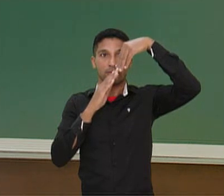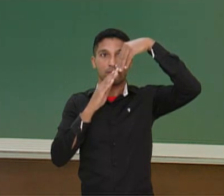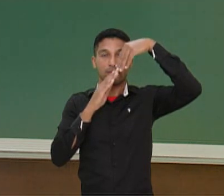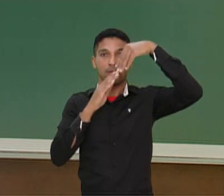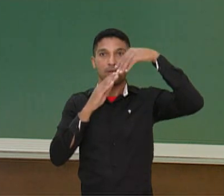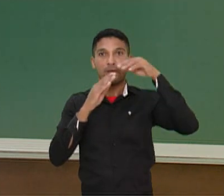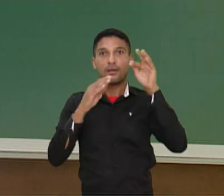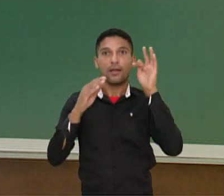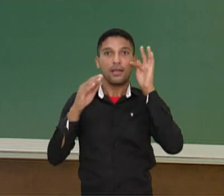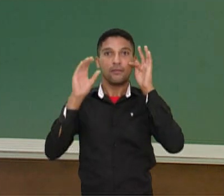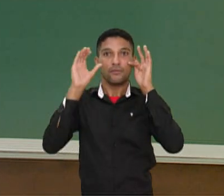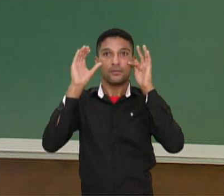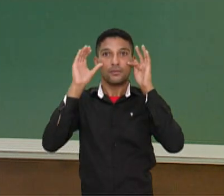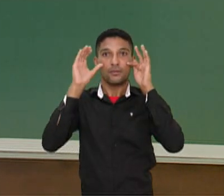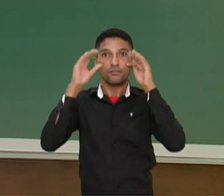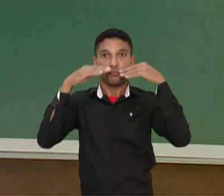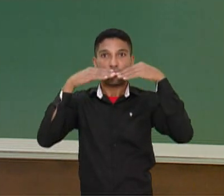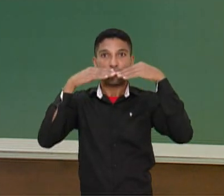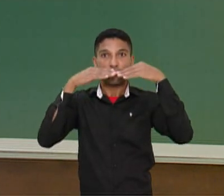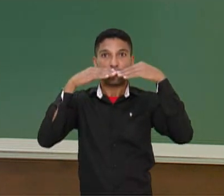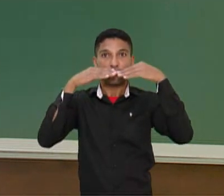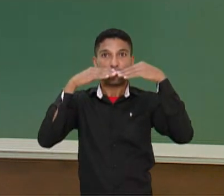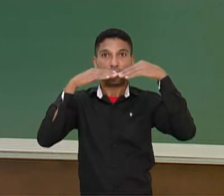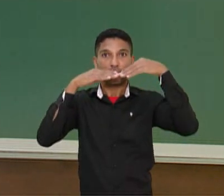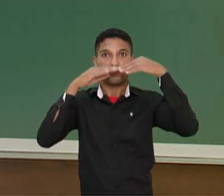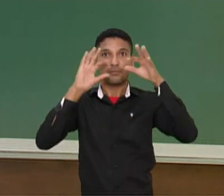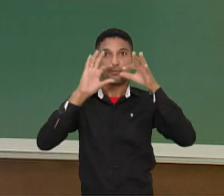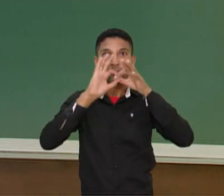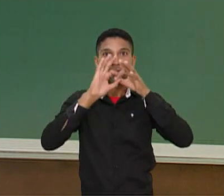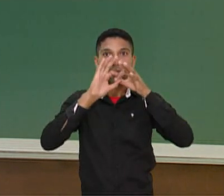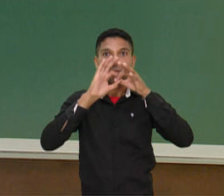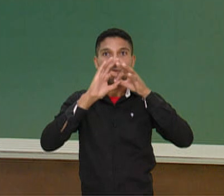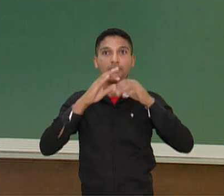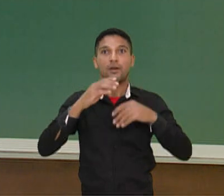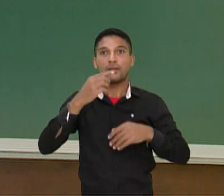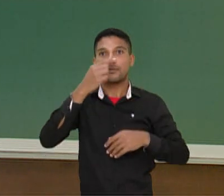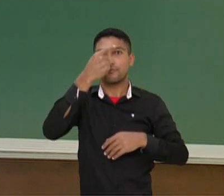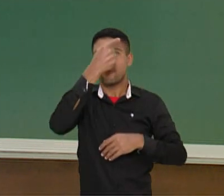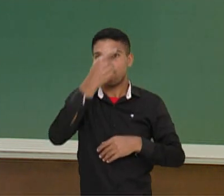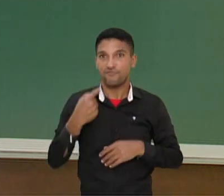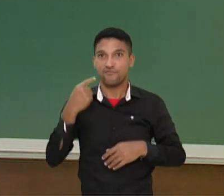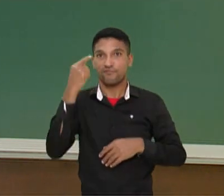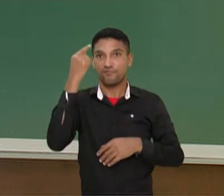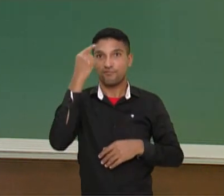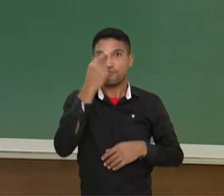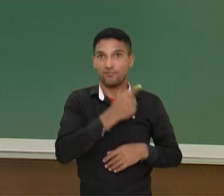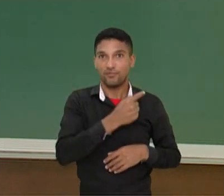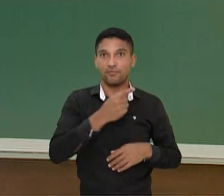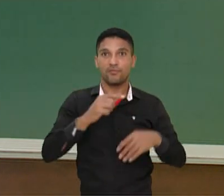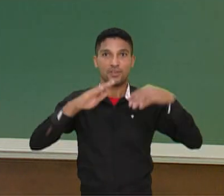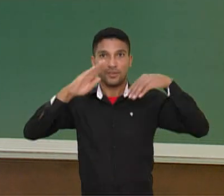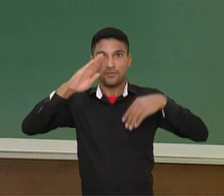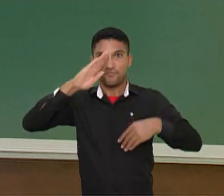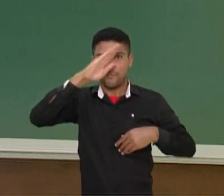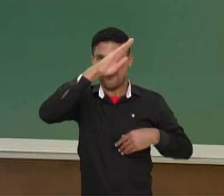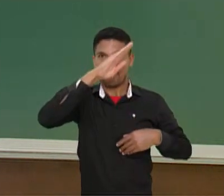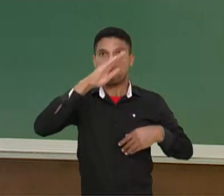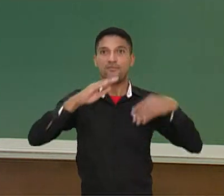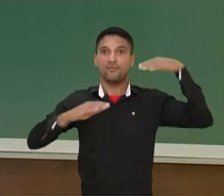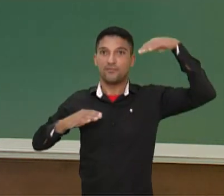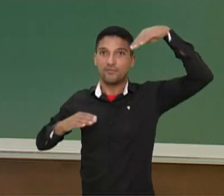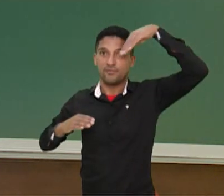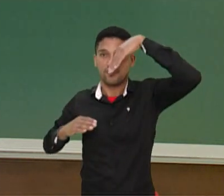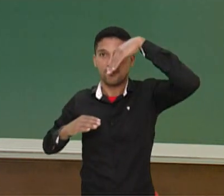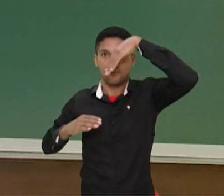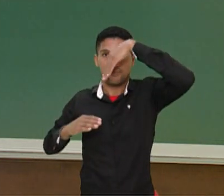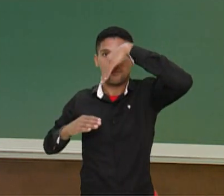com F e o C com E. E assim por diante. A gente vai riscando tudo. Tá, mas a pergunta é, será que a gente não